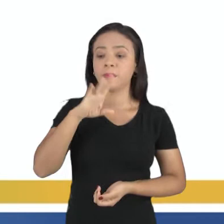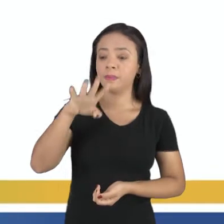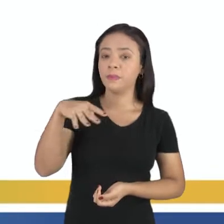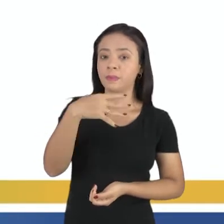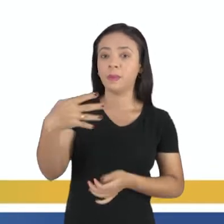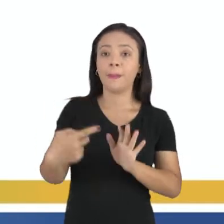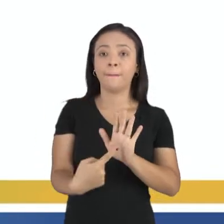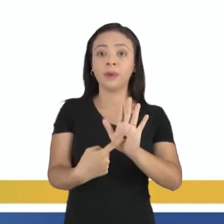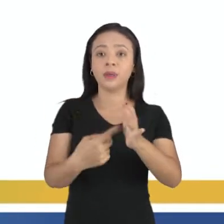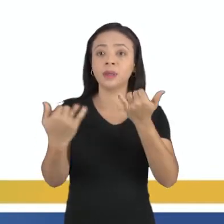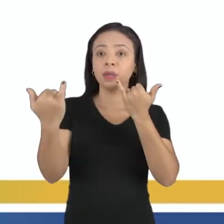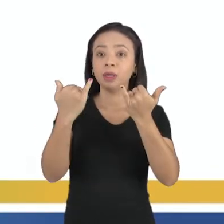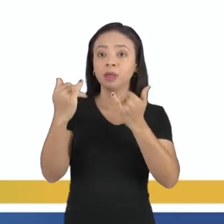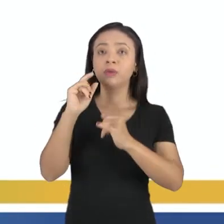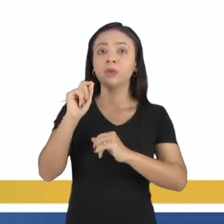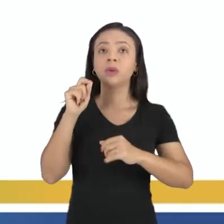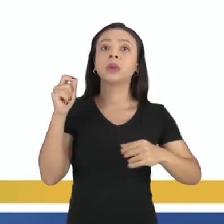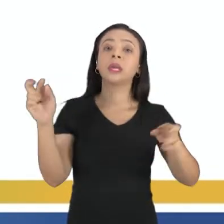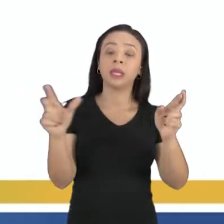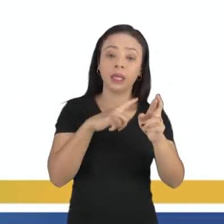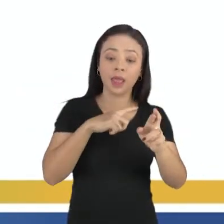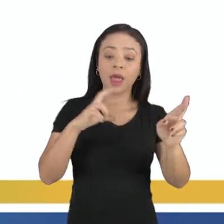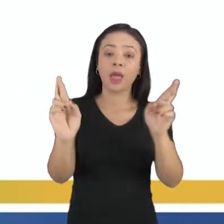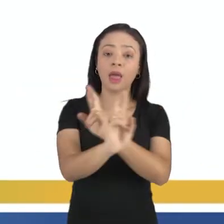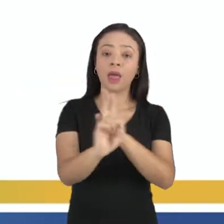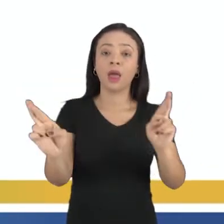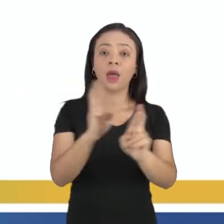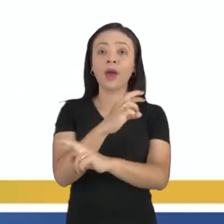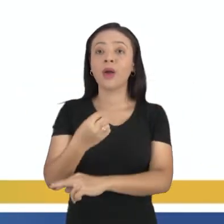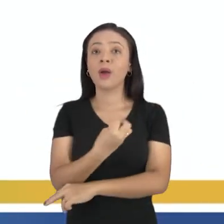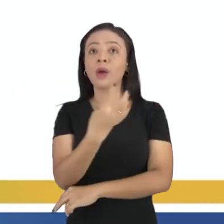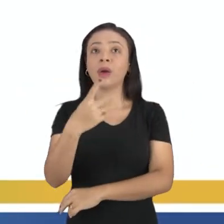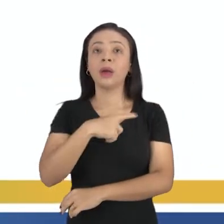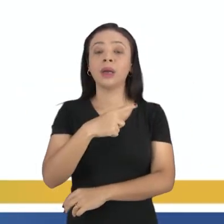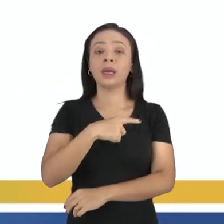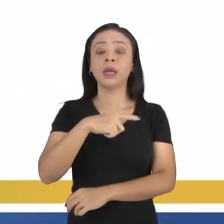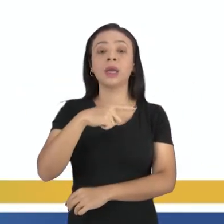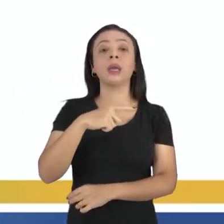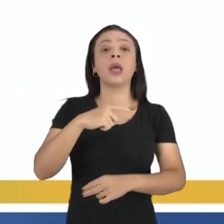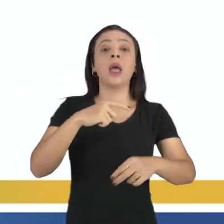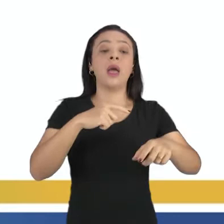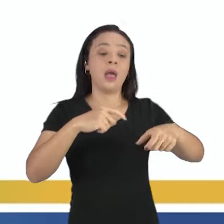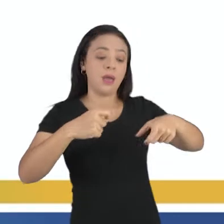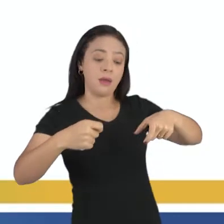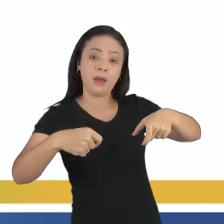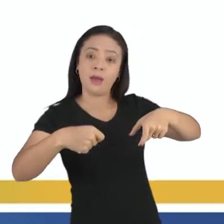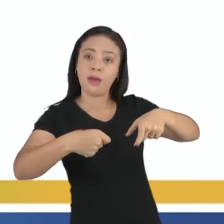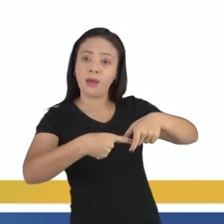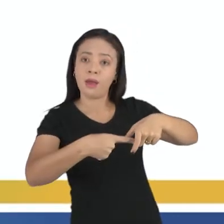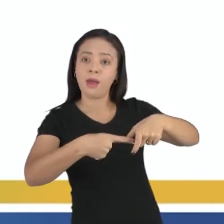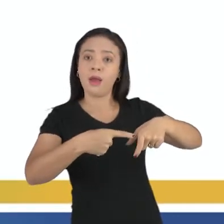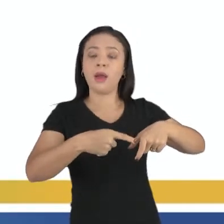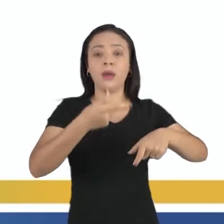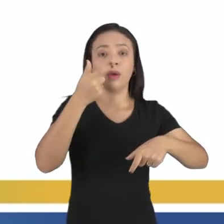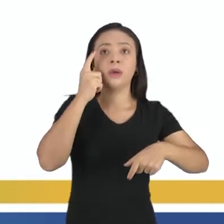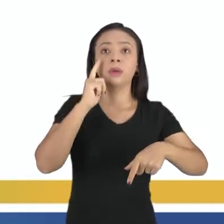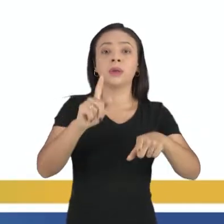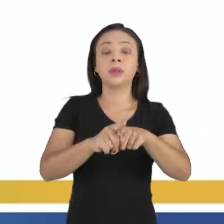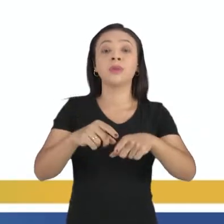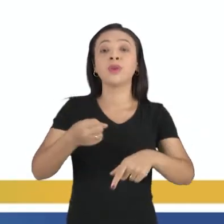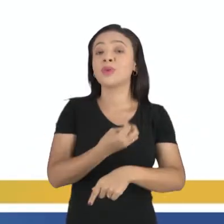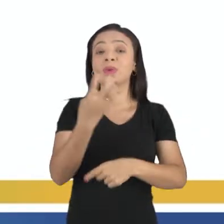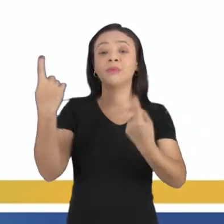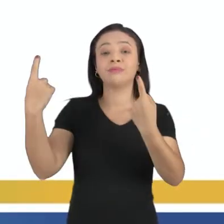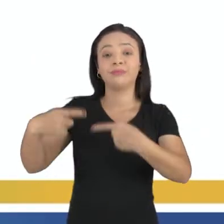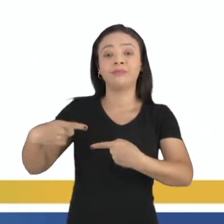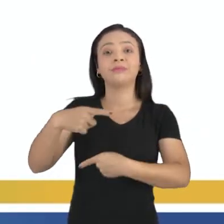as informações que relacionam a quantidade de gols marcados com a respectiva quantidade de partidas